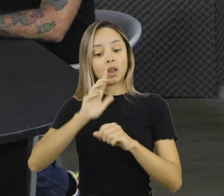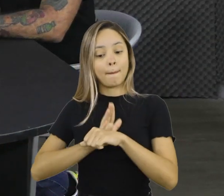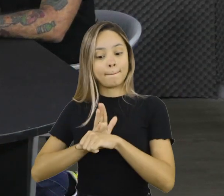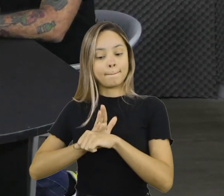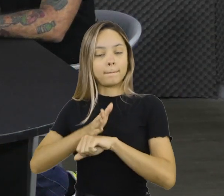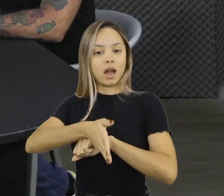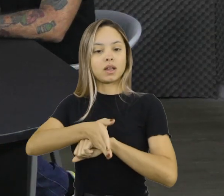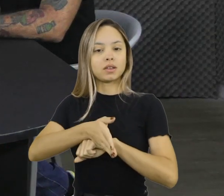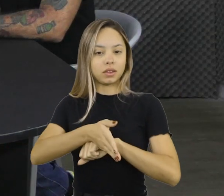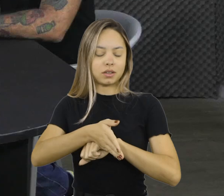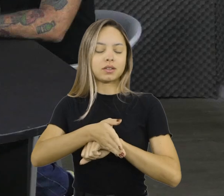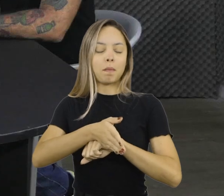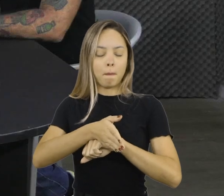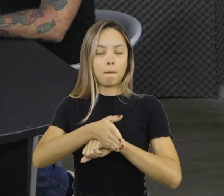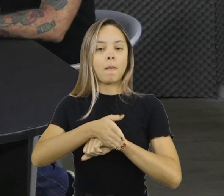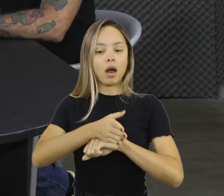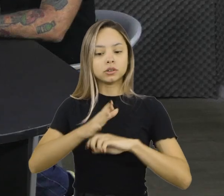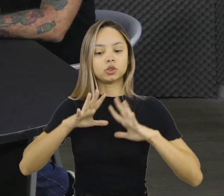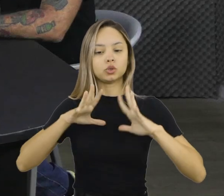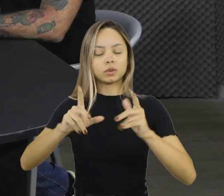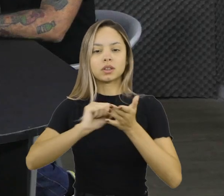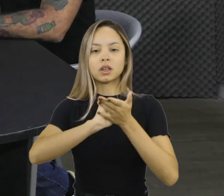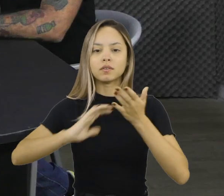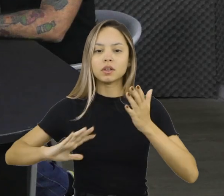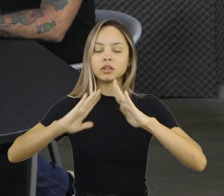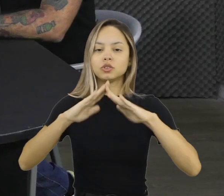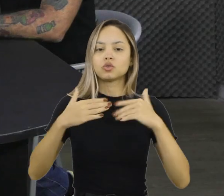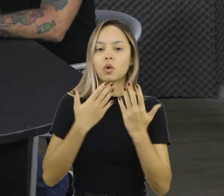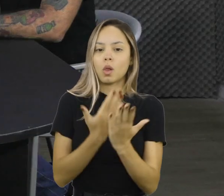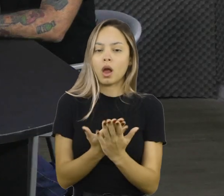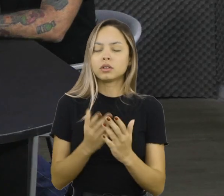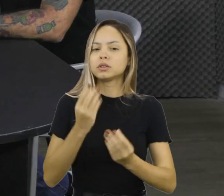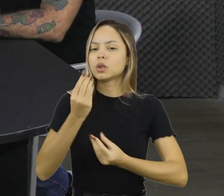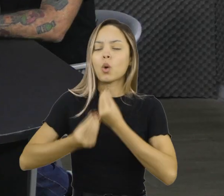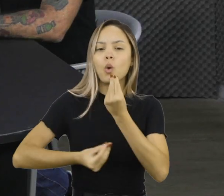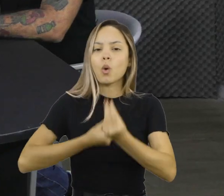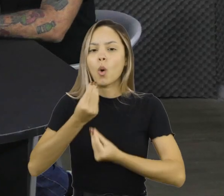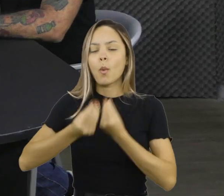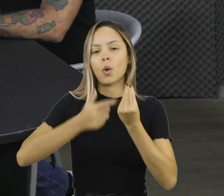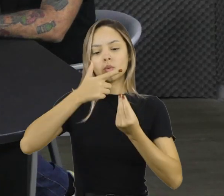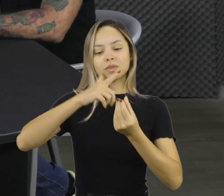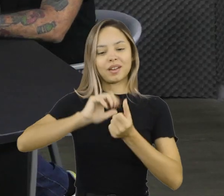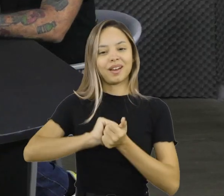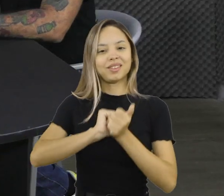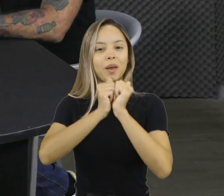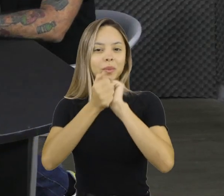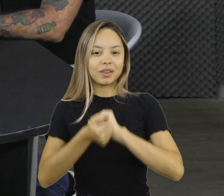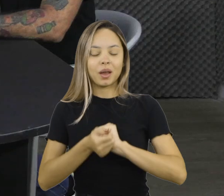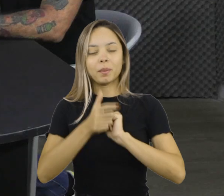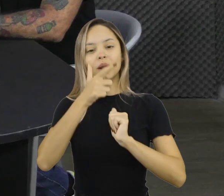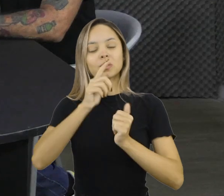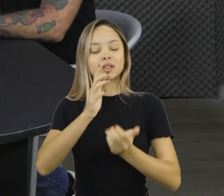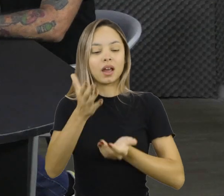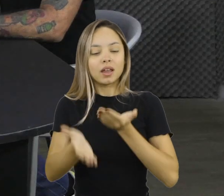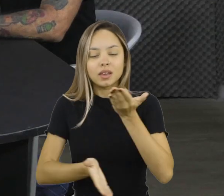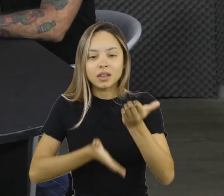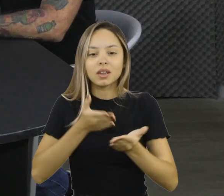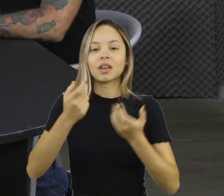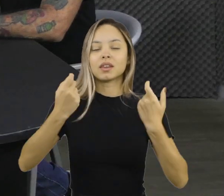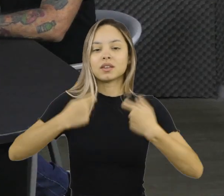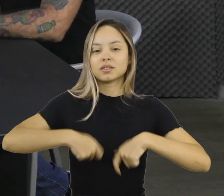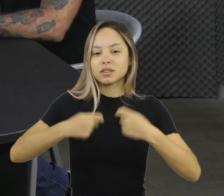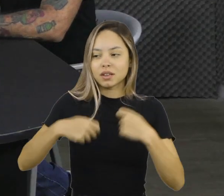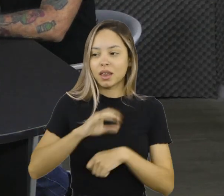plenamente das atividades escolares e como essas medidas podem ser adaptadas para atender as necessidades